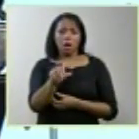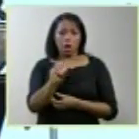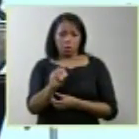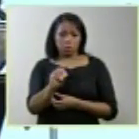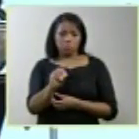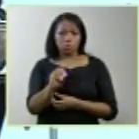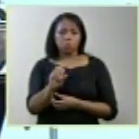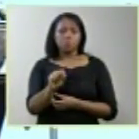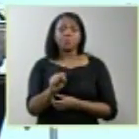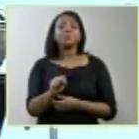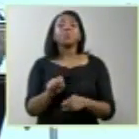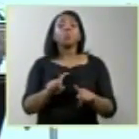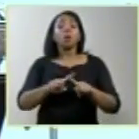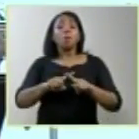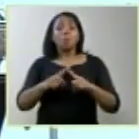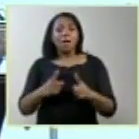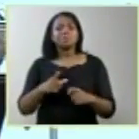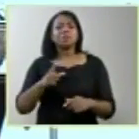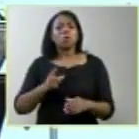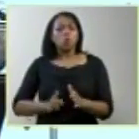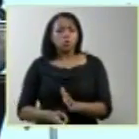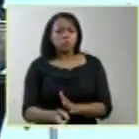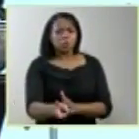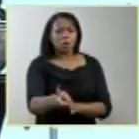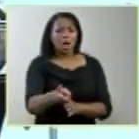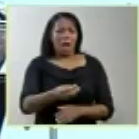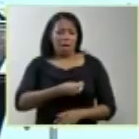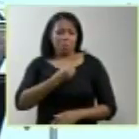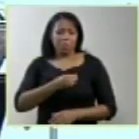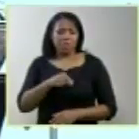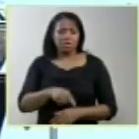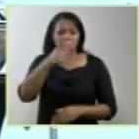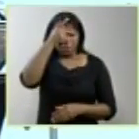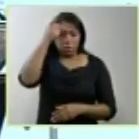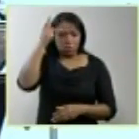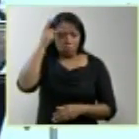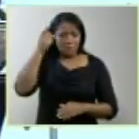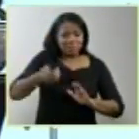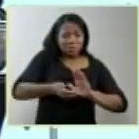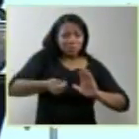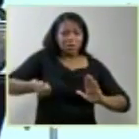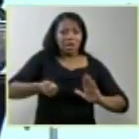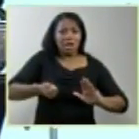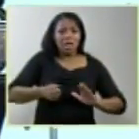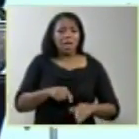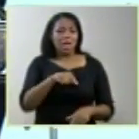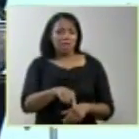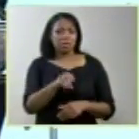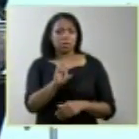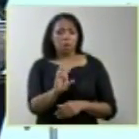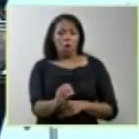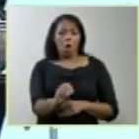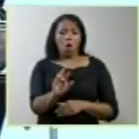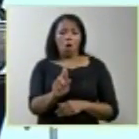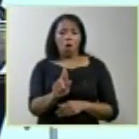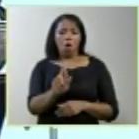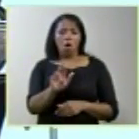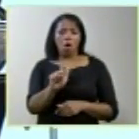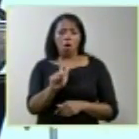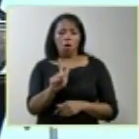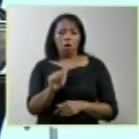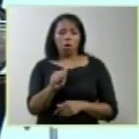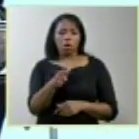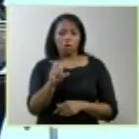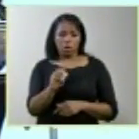hipóxia. Manter a vida do anencéfalo artificialmente para retirar os órgãos é facilmente questionável